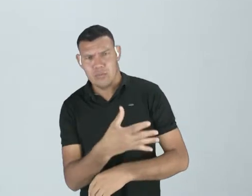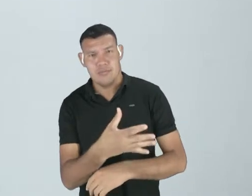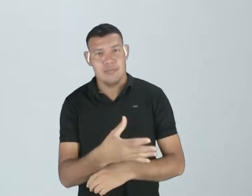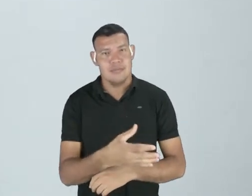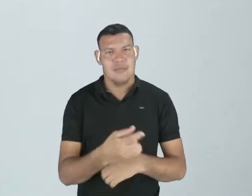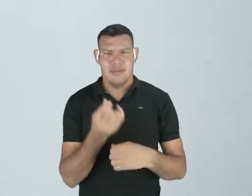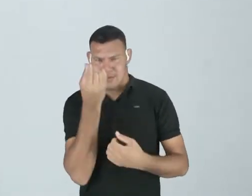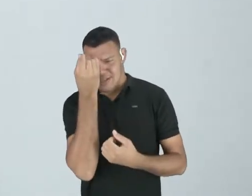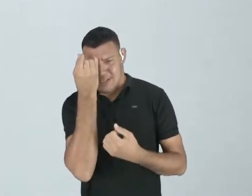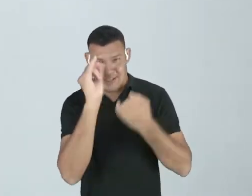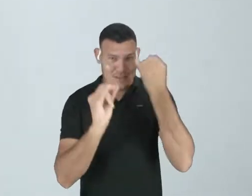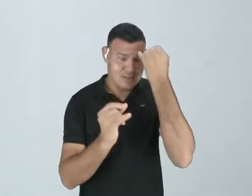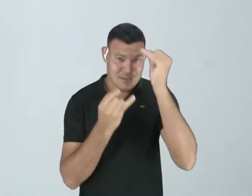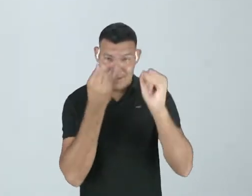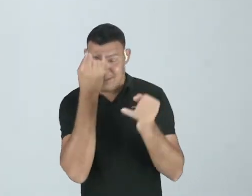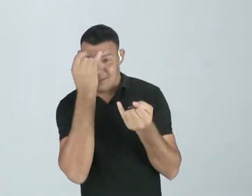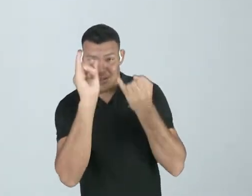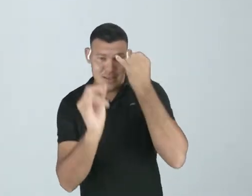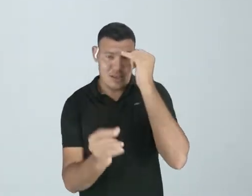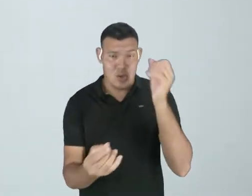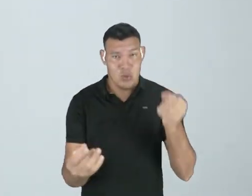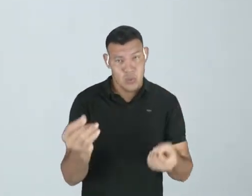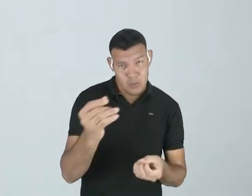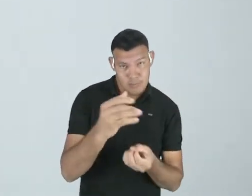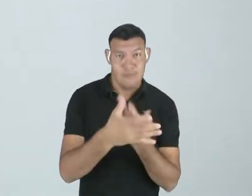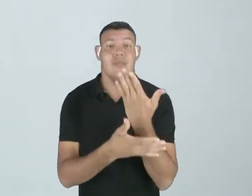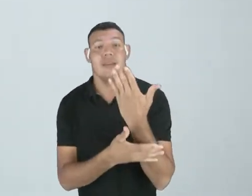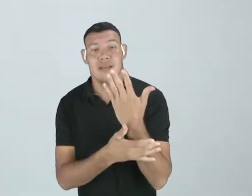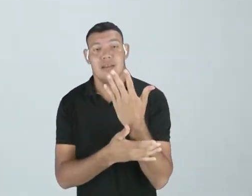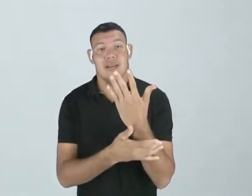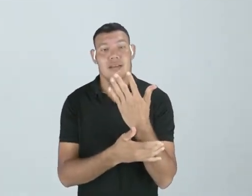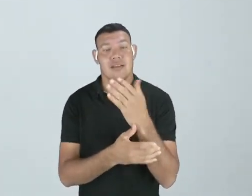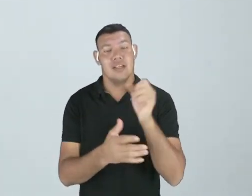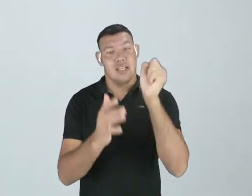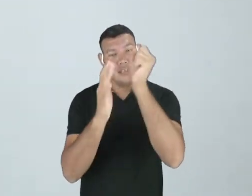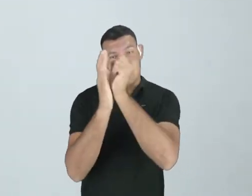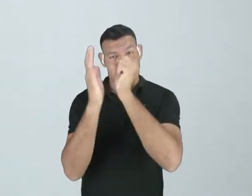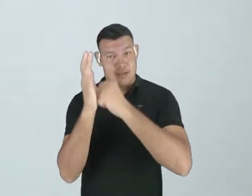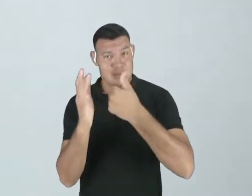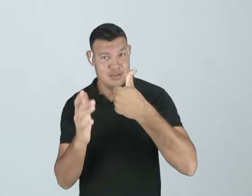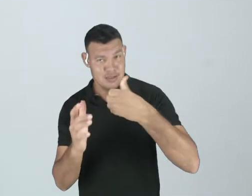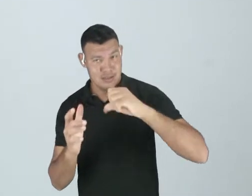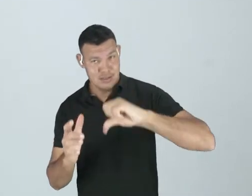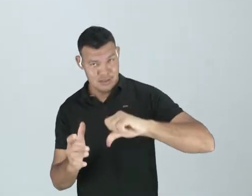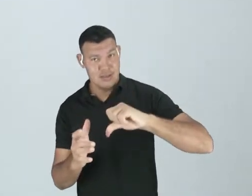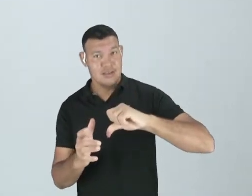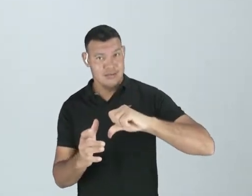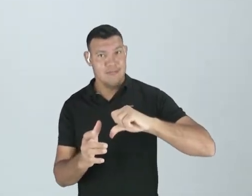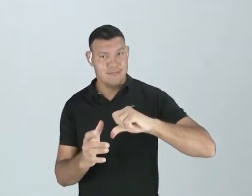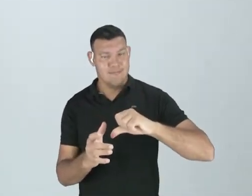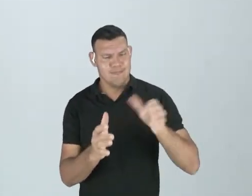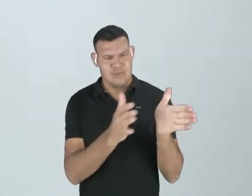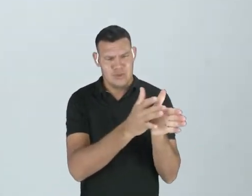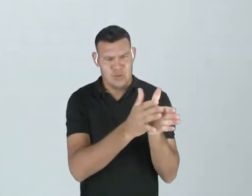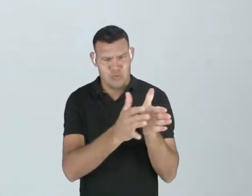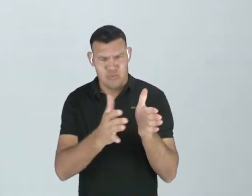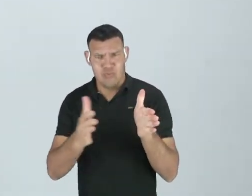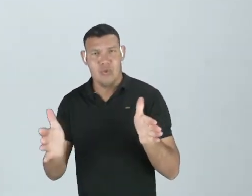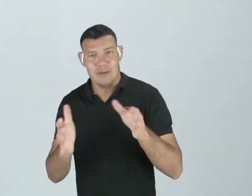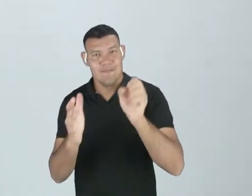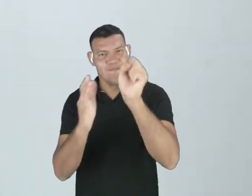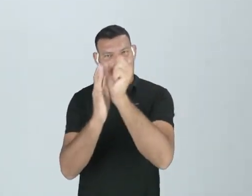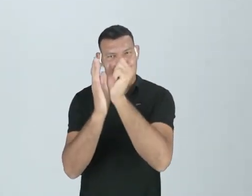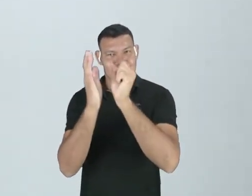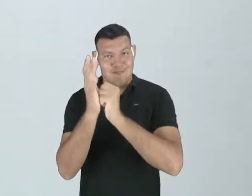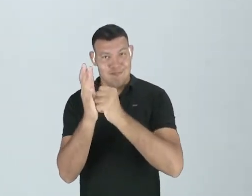vão surgir, os novos pensamentos que vão surgir no século XIX, principalmente na transição do século XVIII